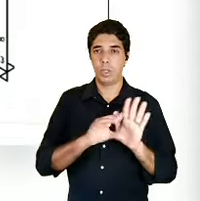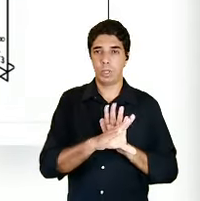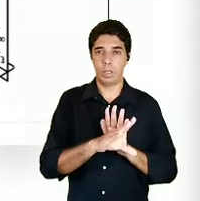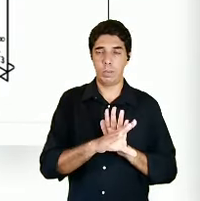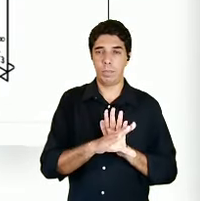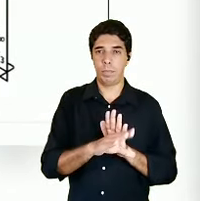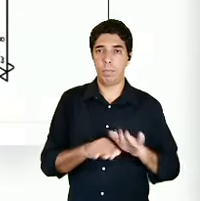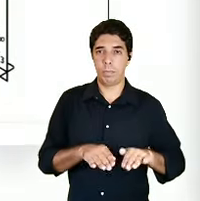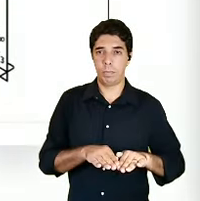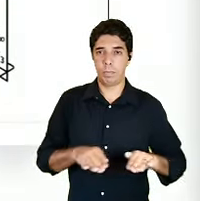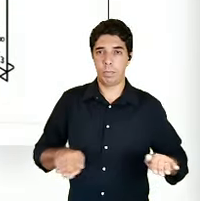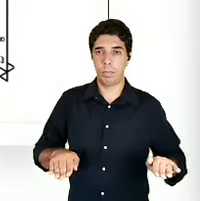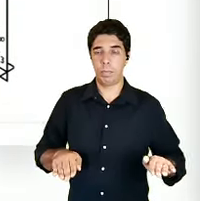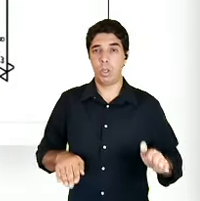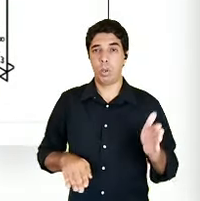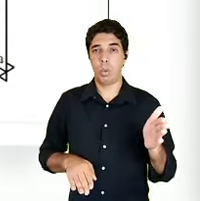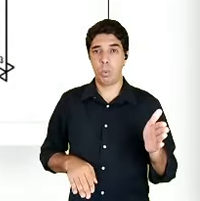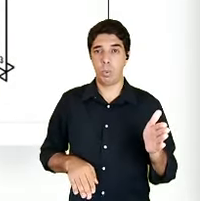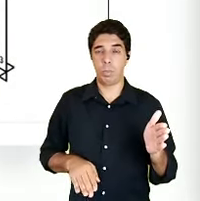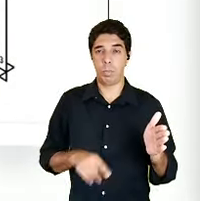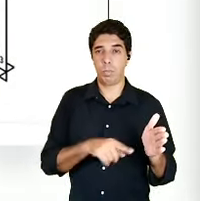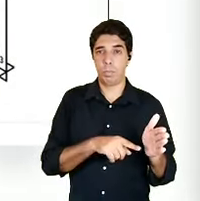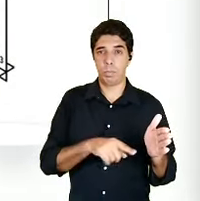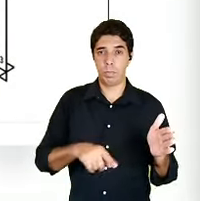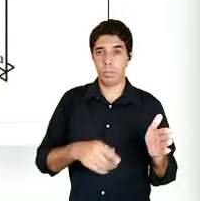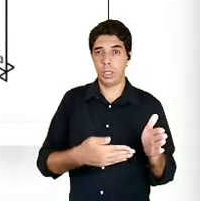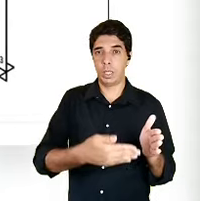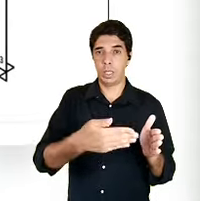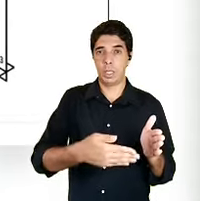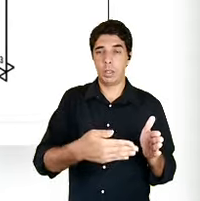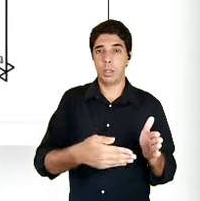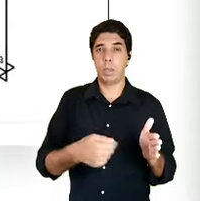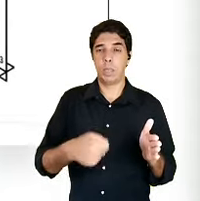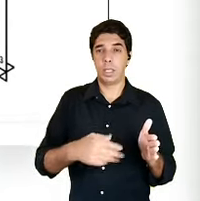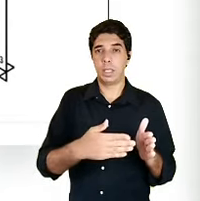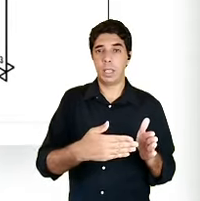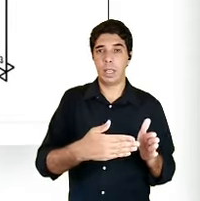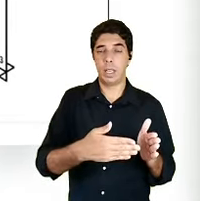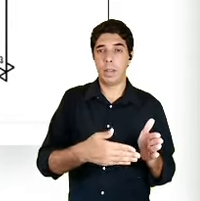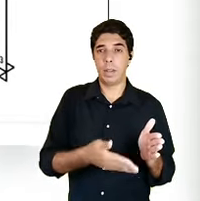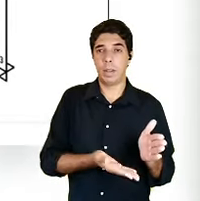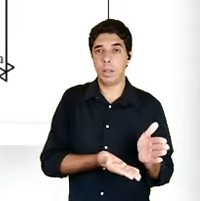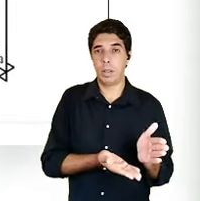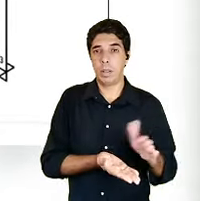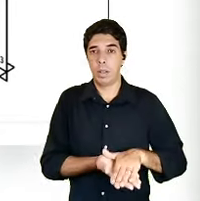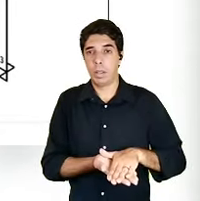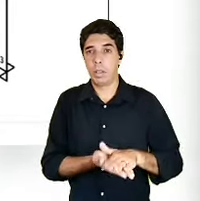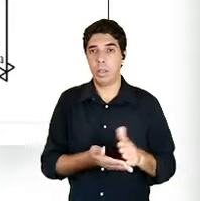projeção vertical. Então, tanto o plano horizontal como o plano lateral, eles devem ser